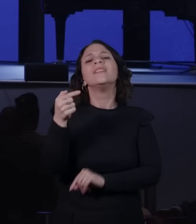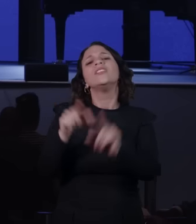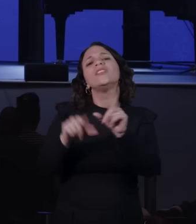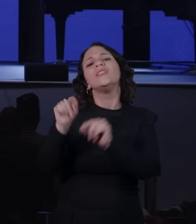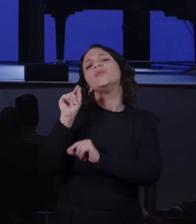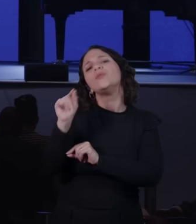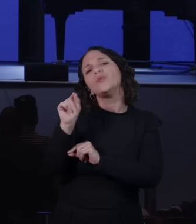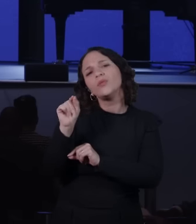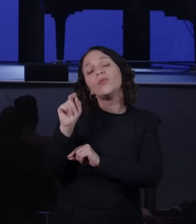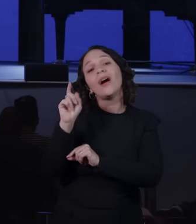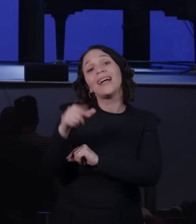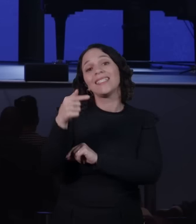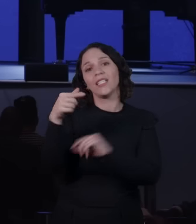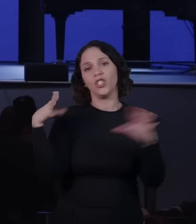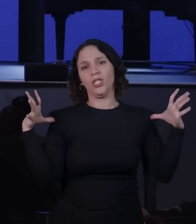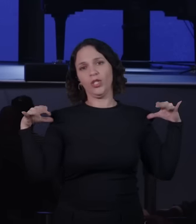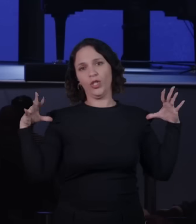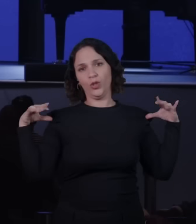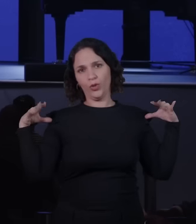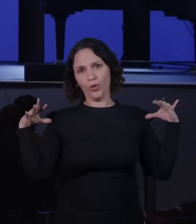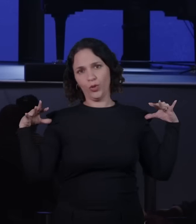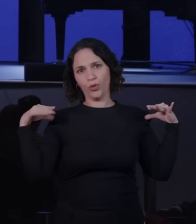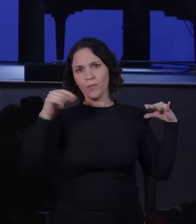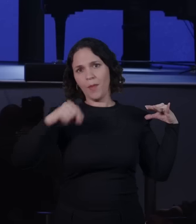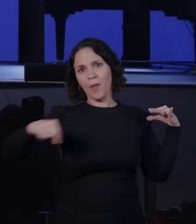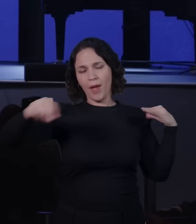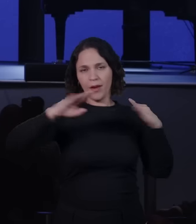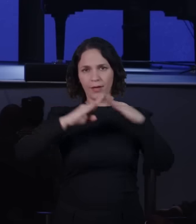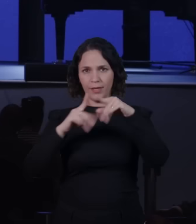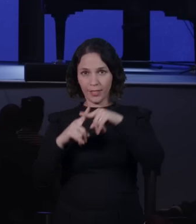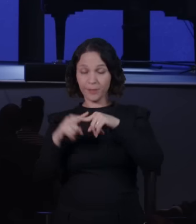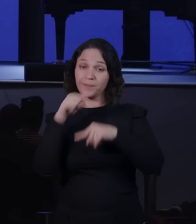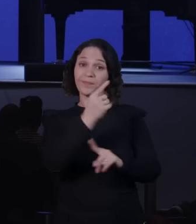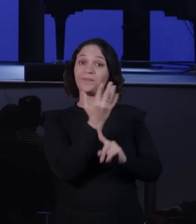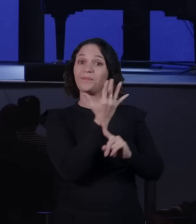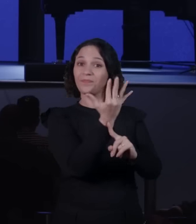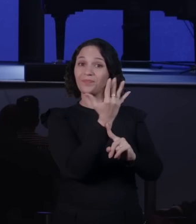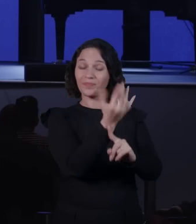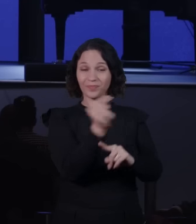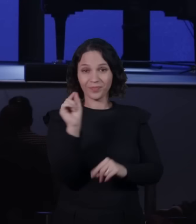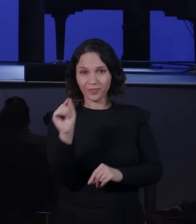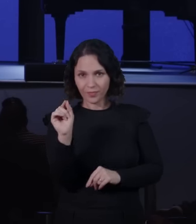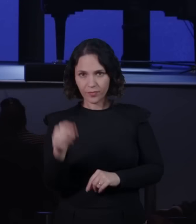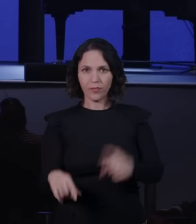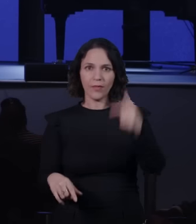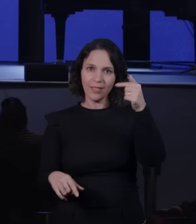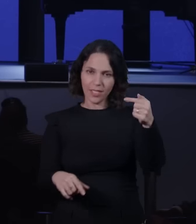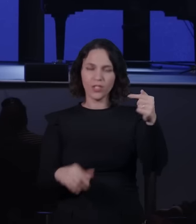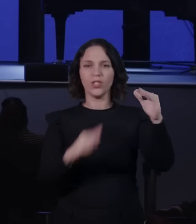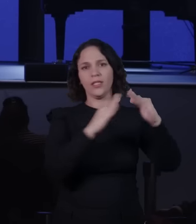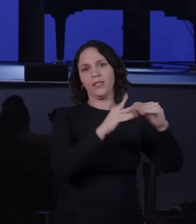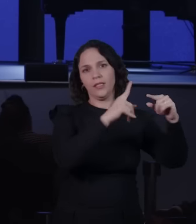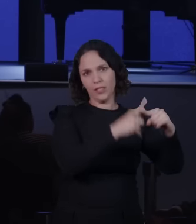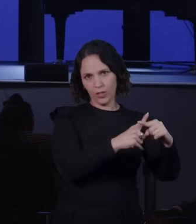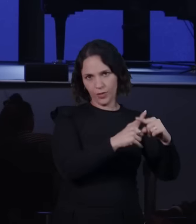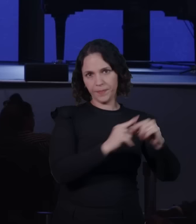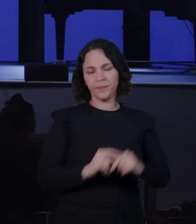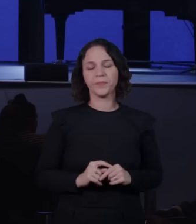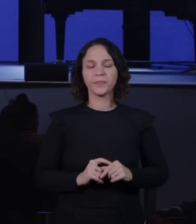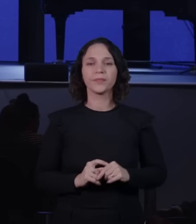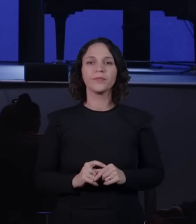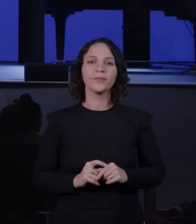os 7 anjos da igreja, das igrejas, e os 7 candeeiros são as 7 igrejas.